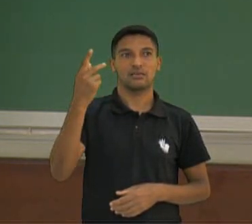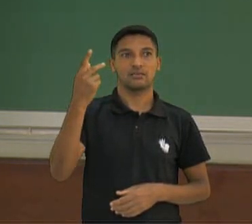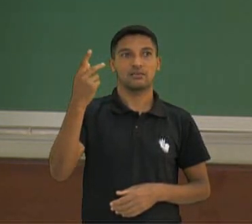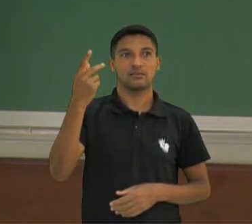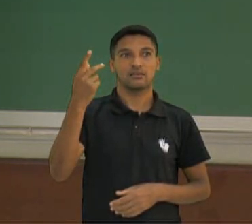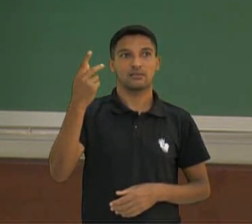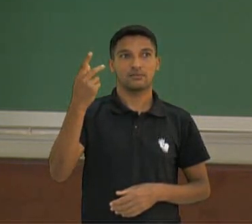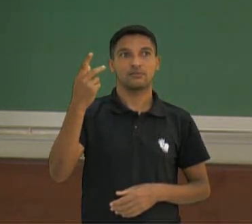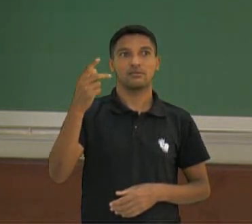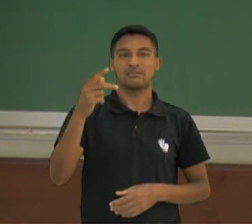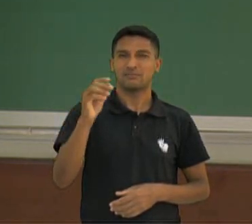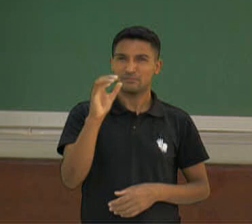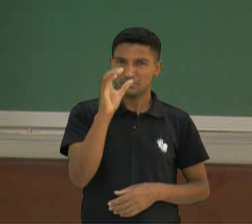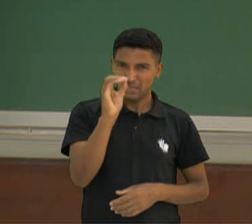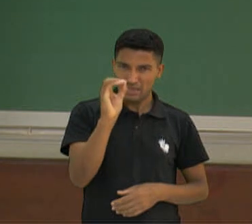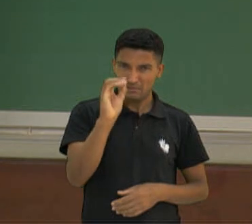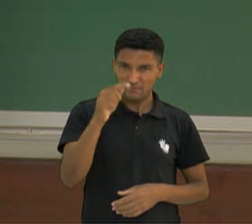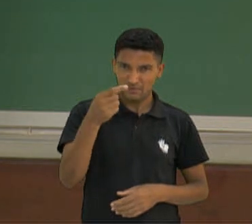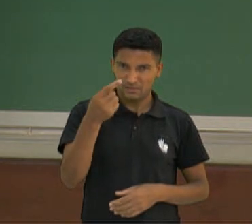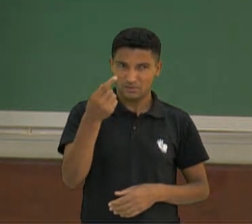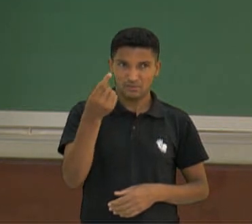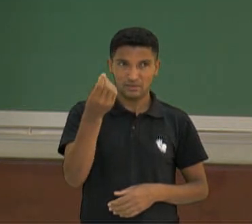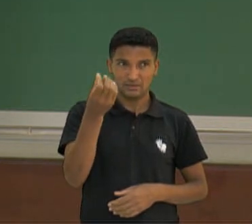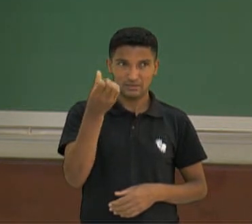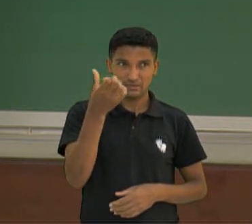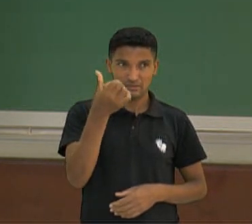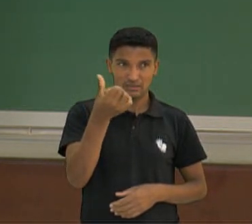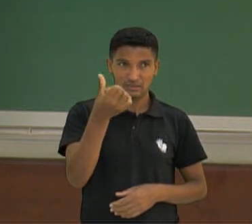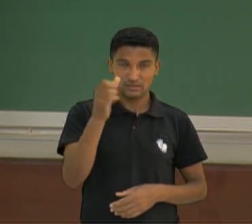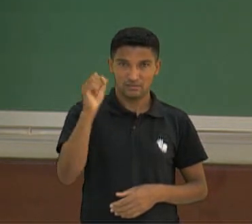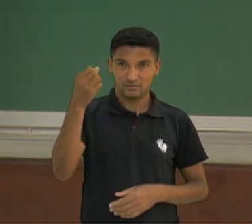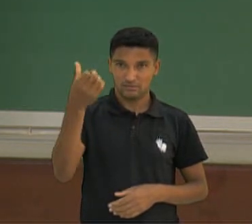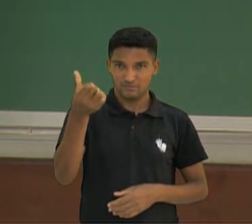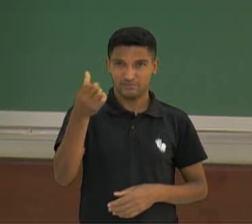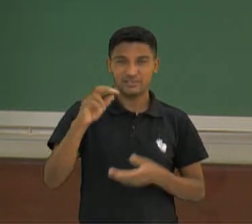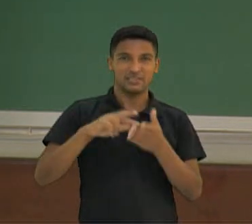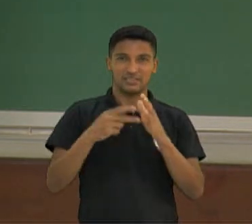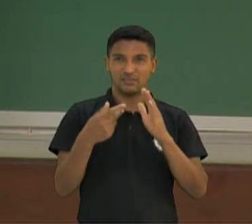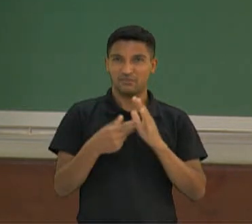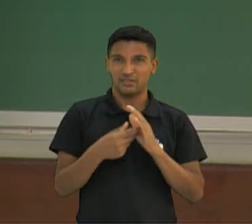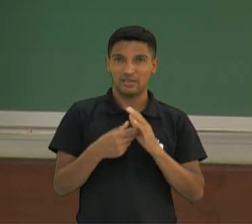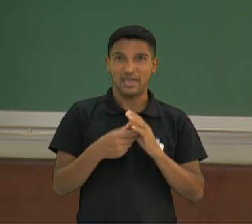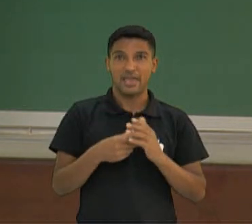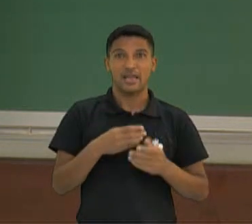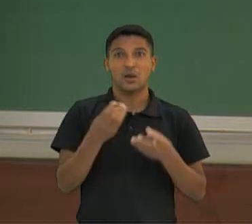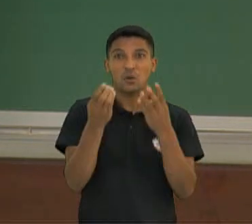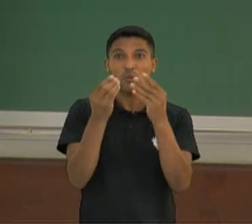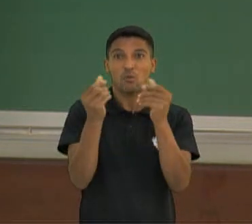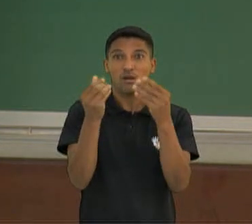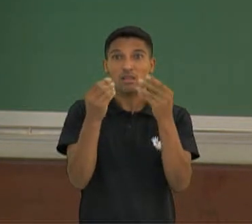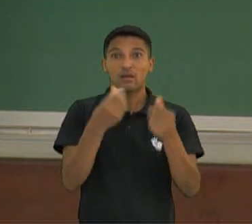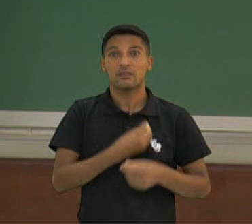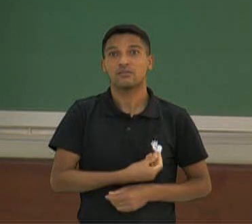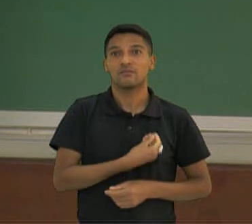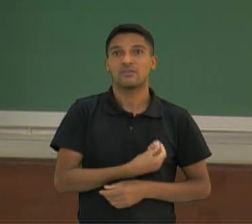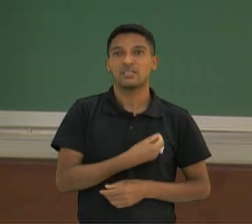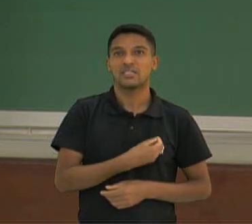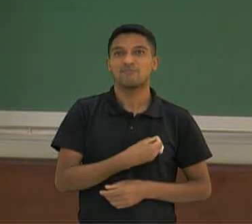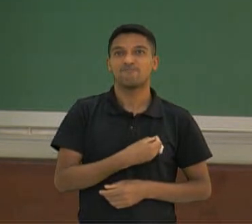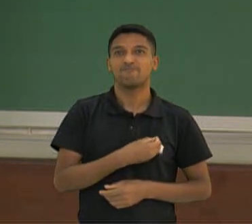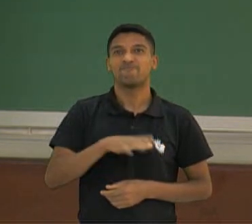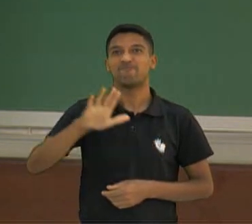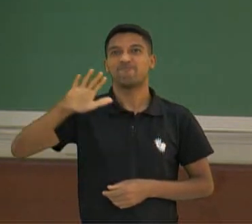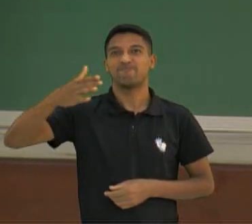mais alto de lá. O Afeganistão, né, também tem o IDH, o pior de todos, lá de 0,3.